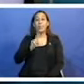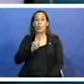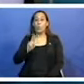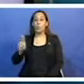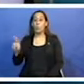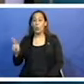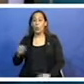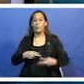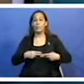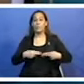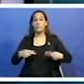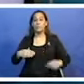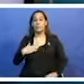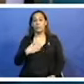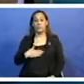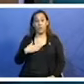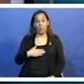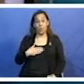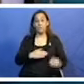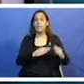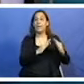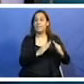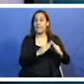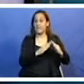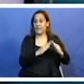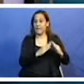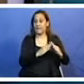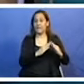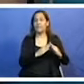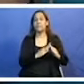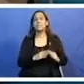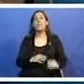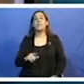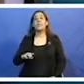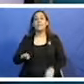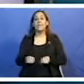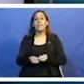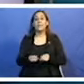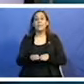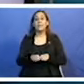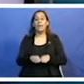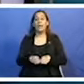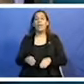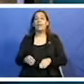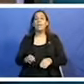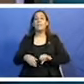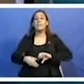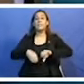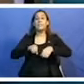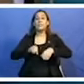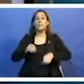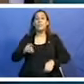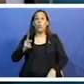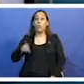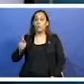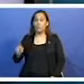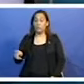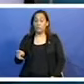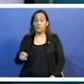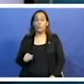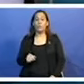ela gosta, ela falou onde ela mora, em Recife, que ela também é professora, além de escritora,